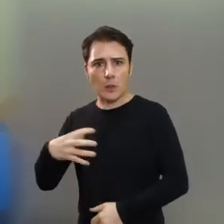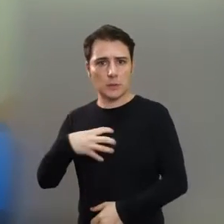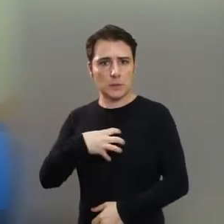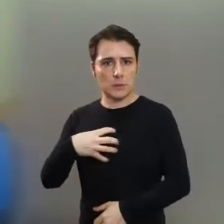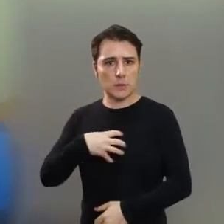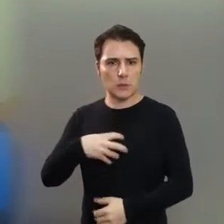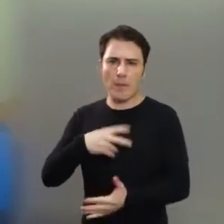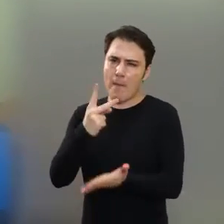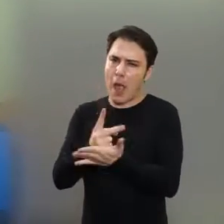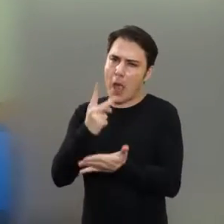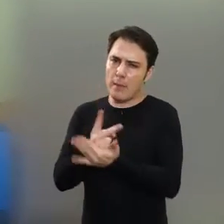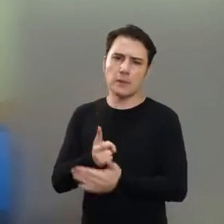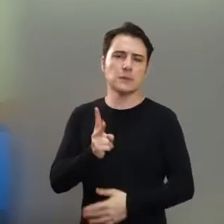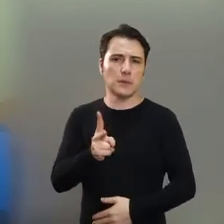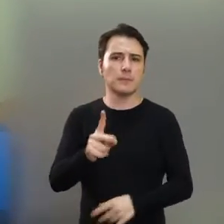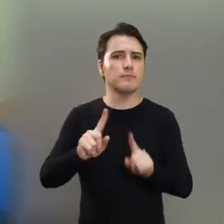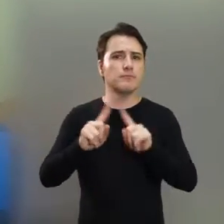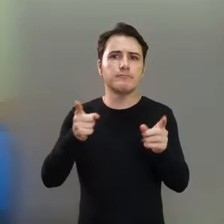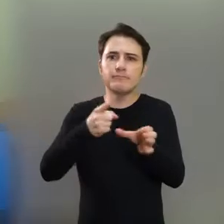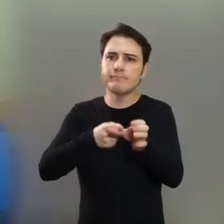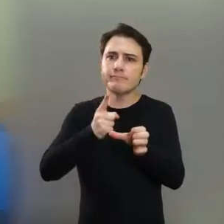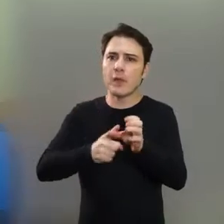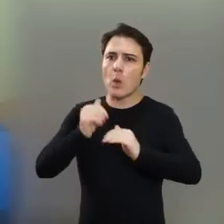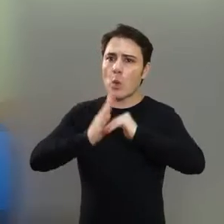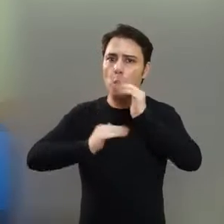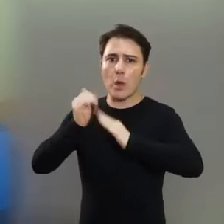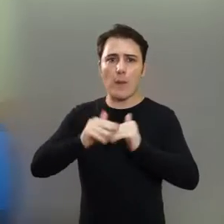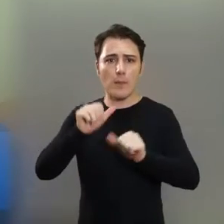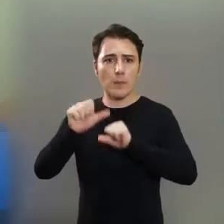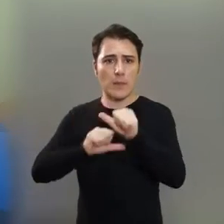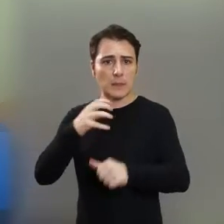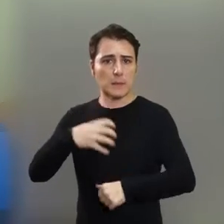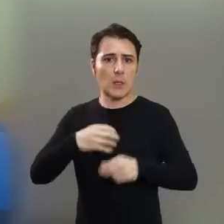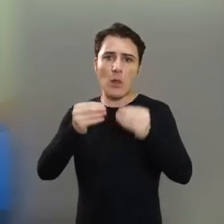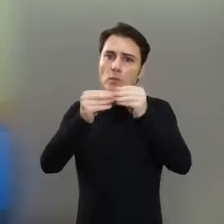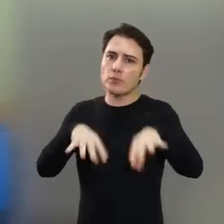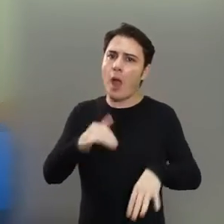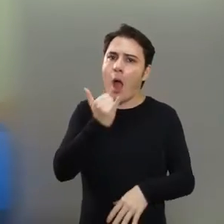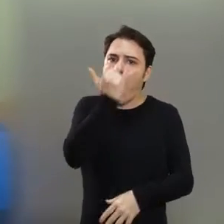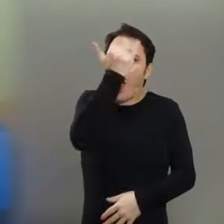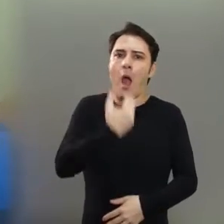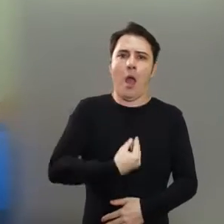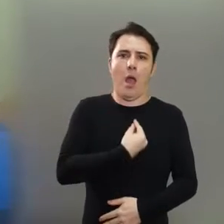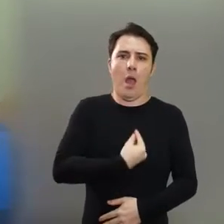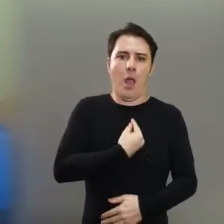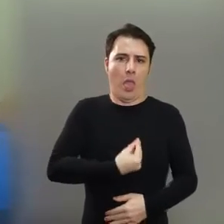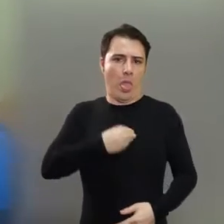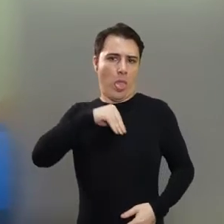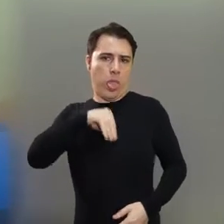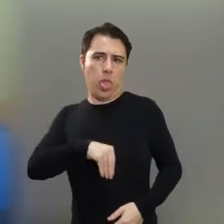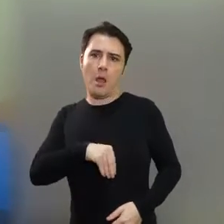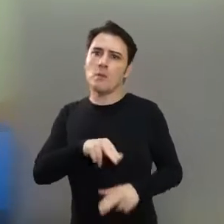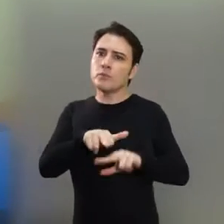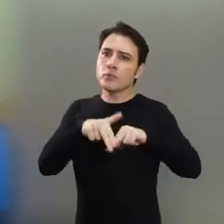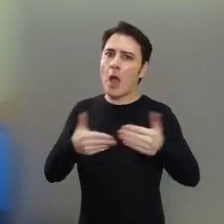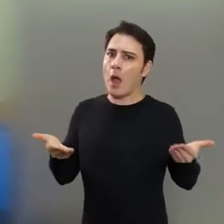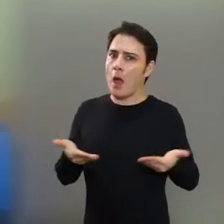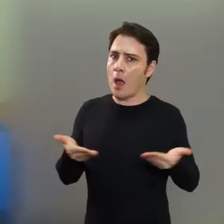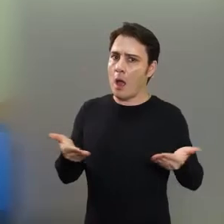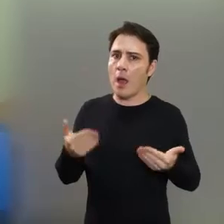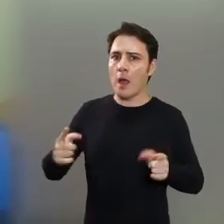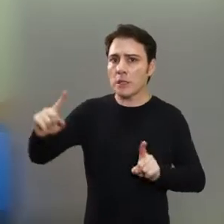sociedade também se reconstrói podendo reforçar e um ciclo vicioso problemas estruturais profundos